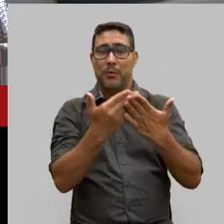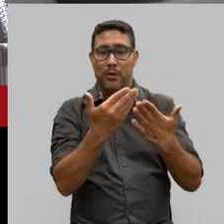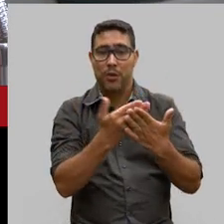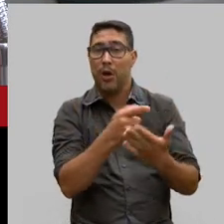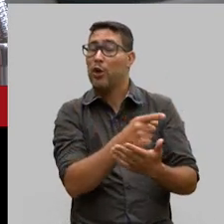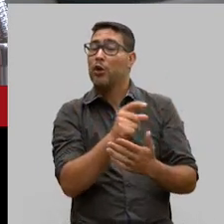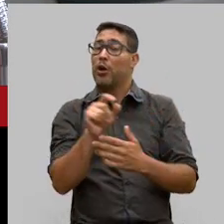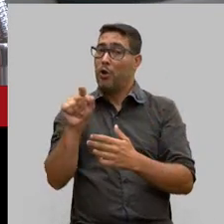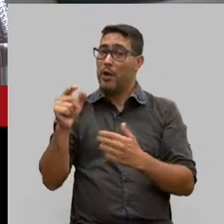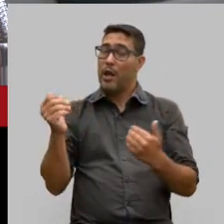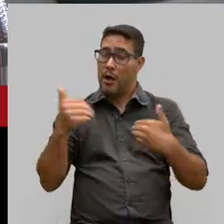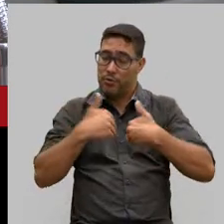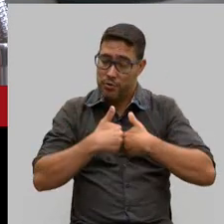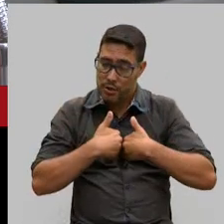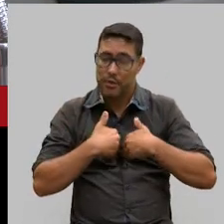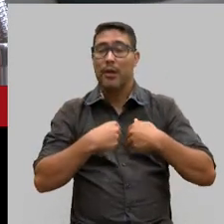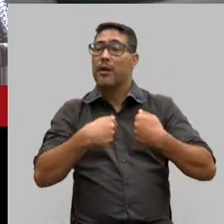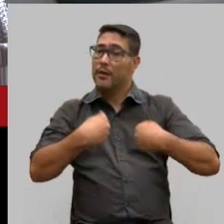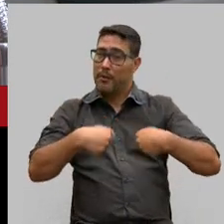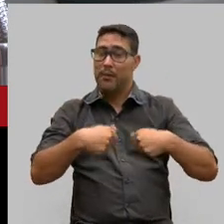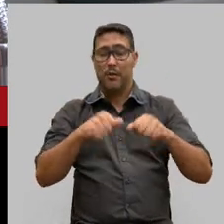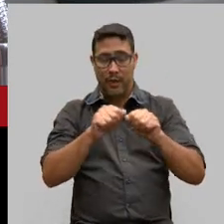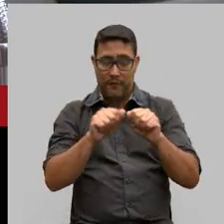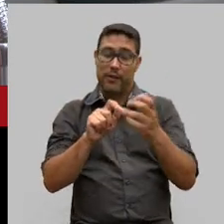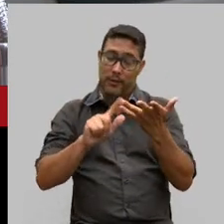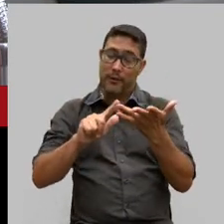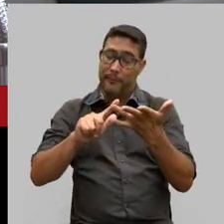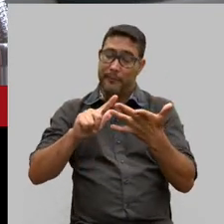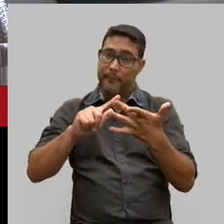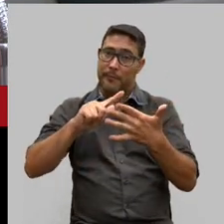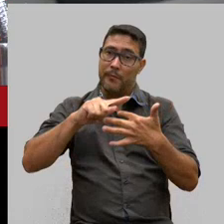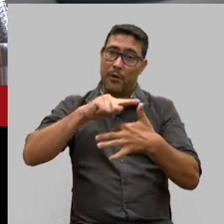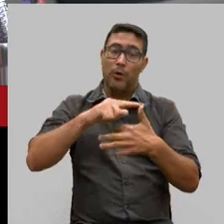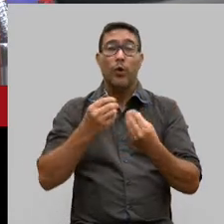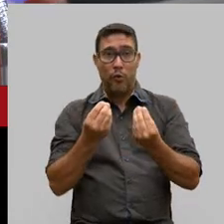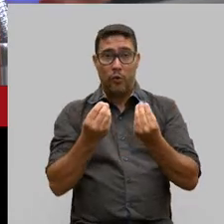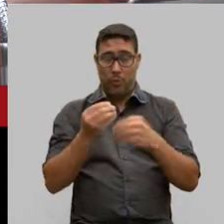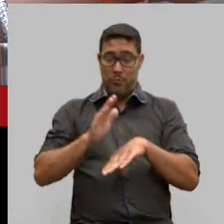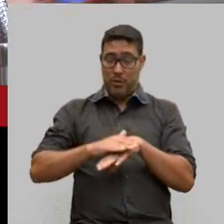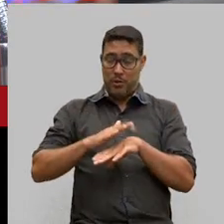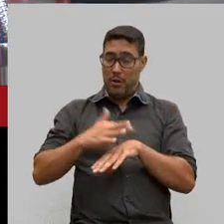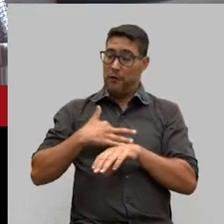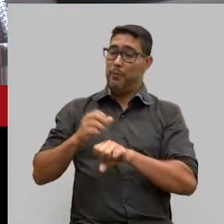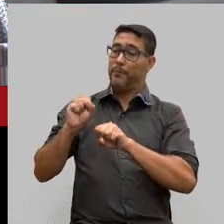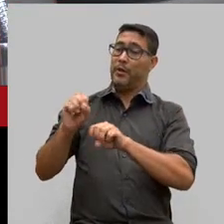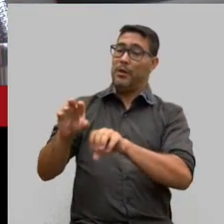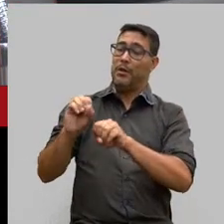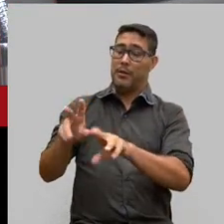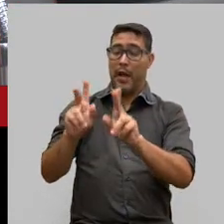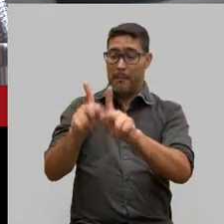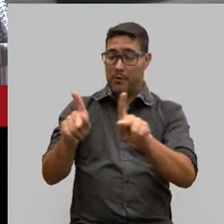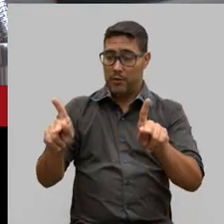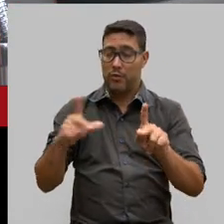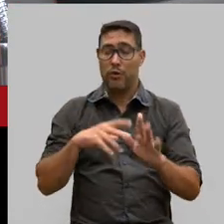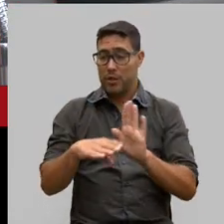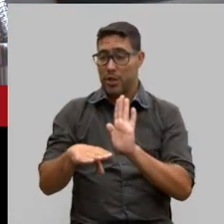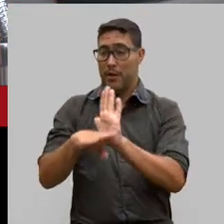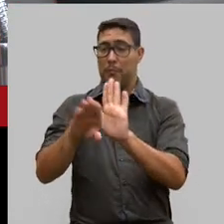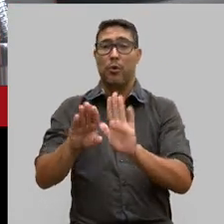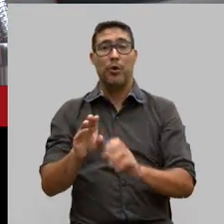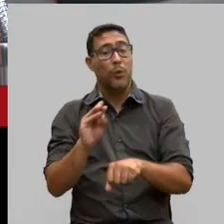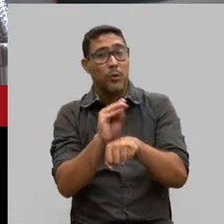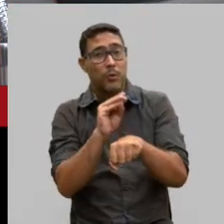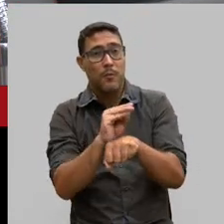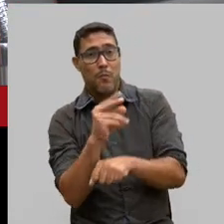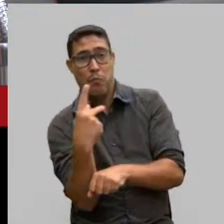autista você tem que trabalhar assim assim com ele como que eu vou ensinar a professora de apoio a cuidar dele